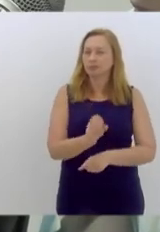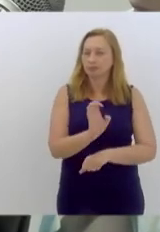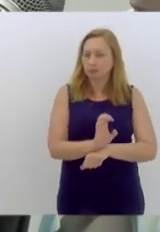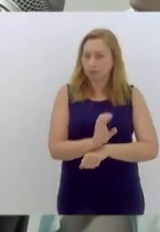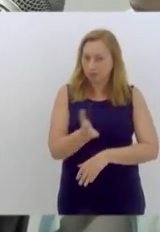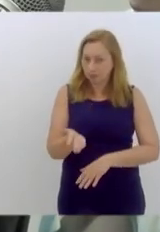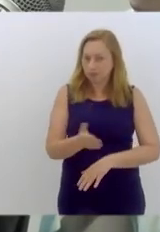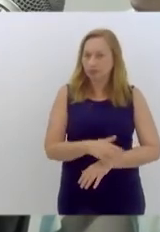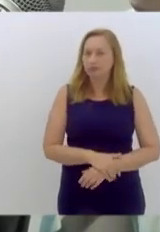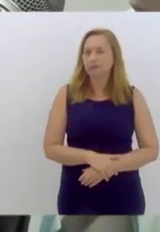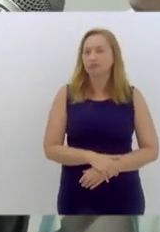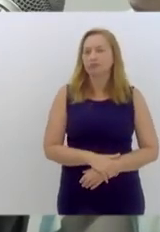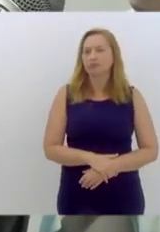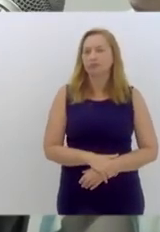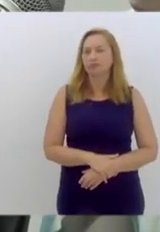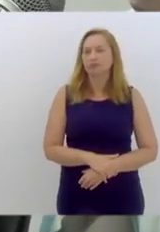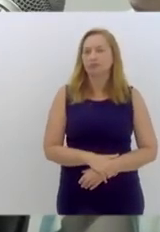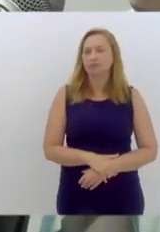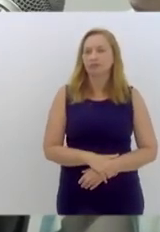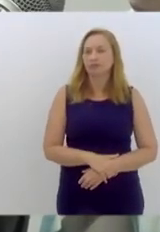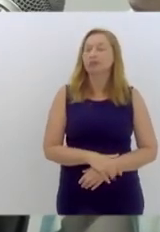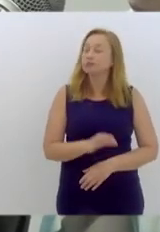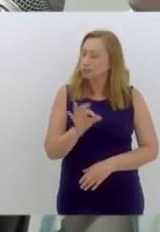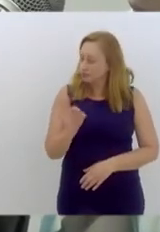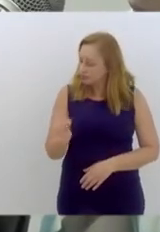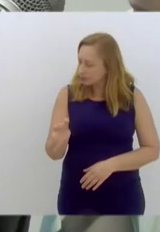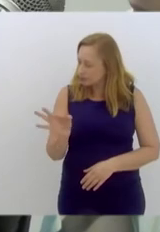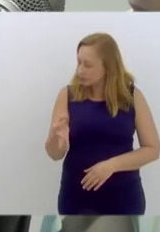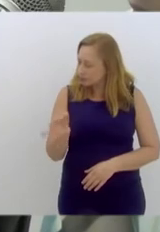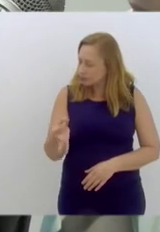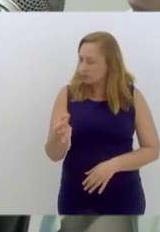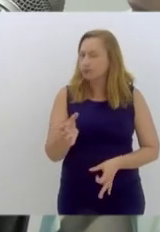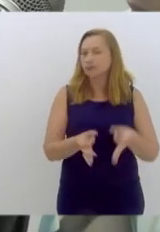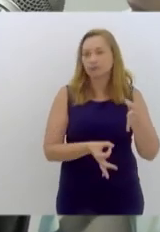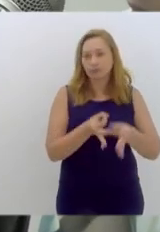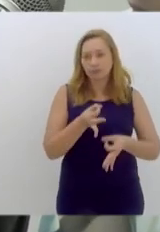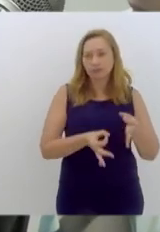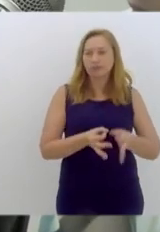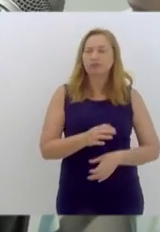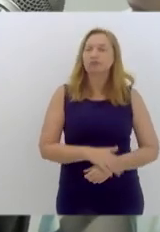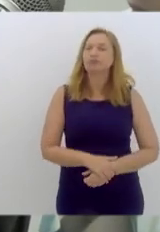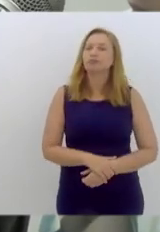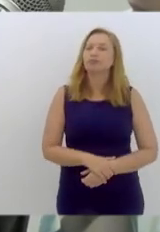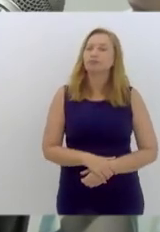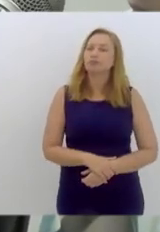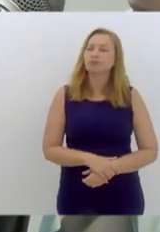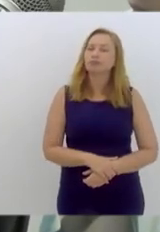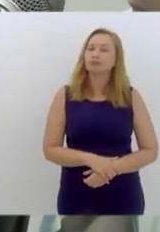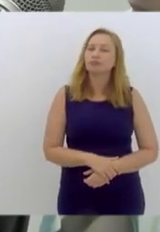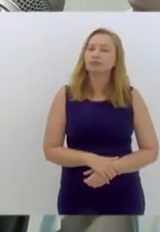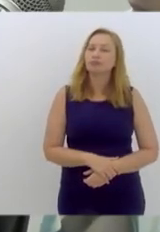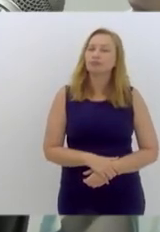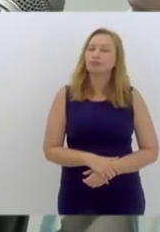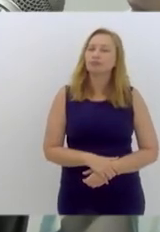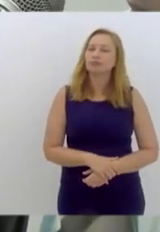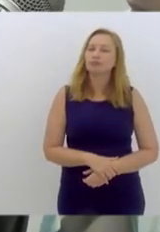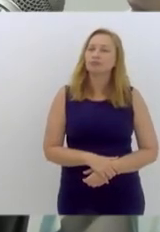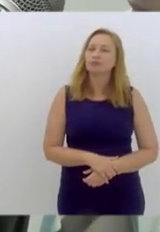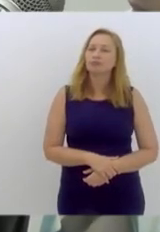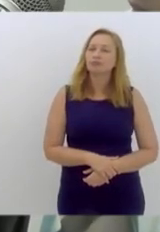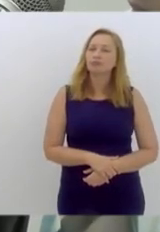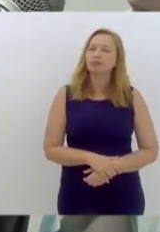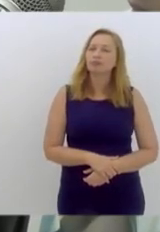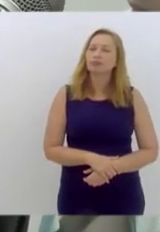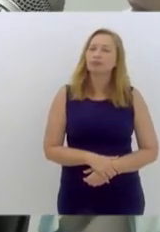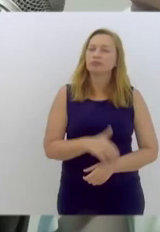é absolutamente correto e justo, né? Então, se